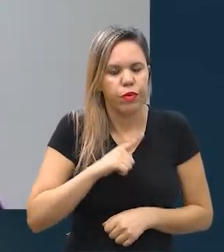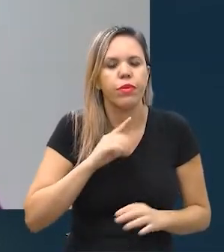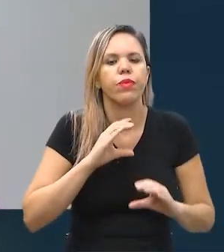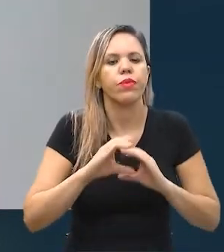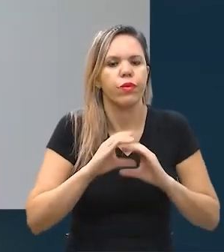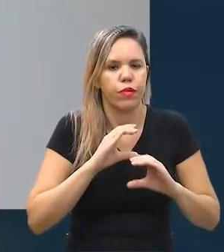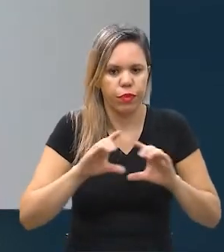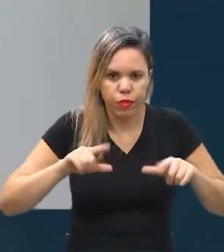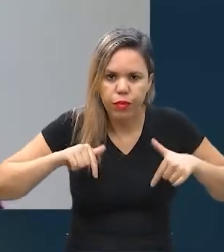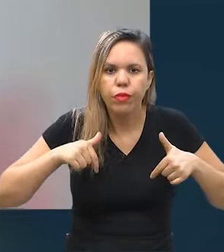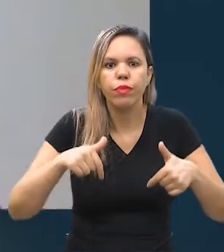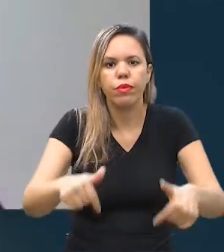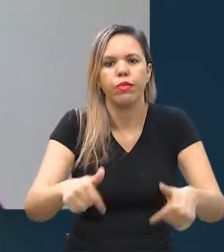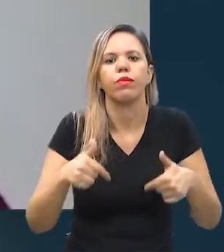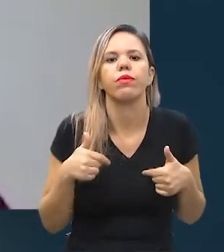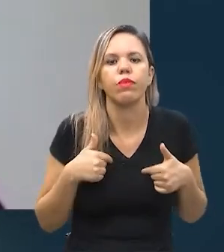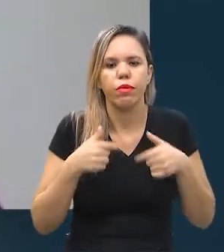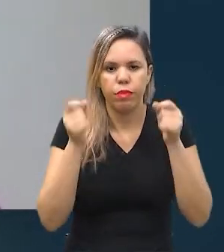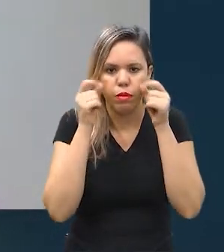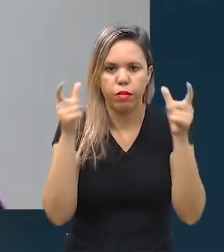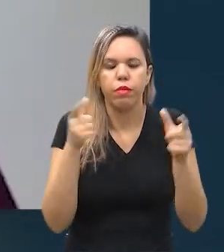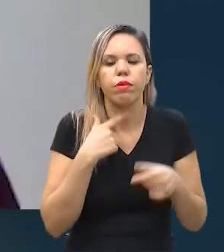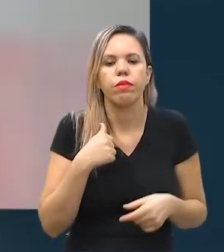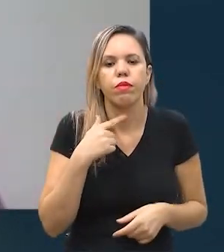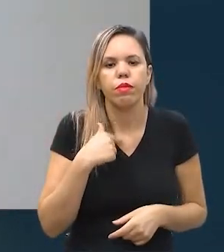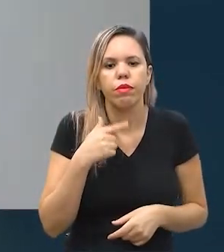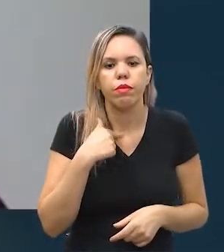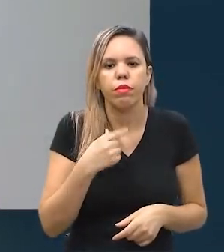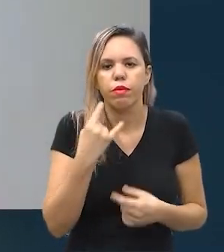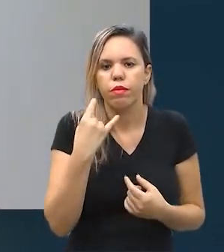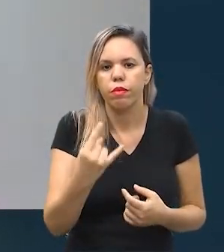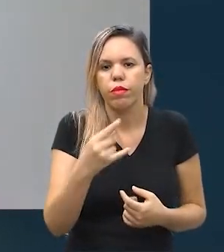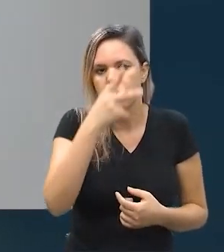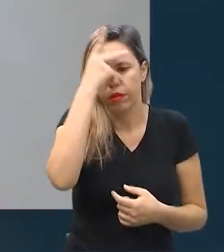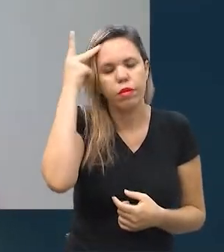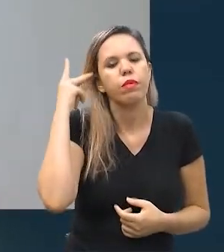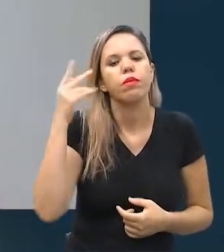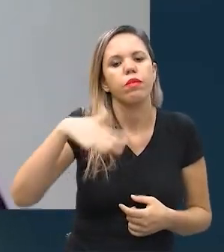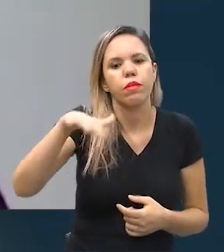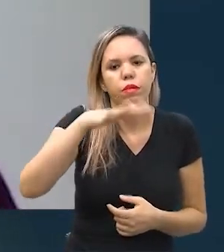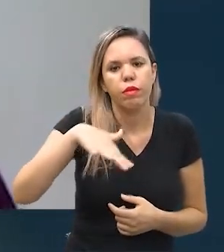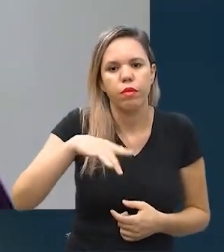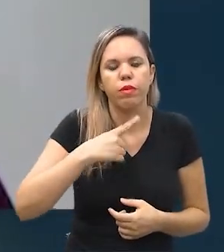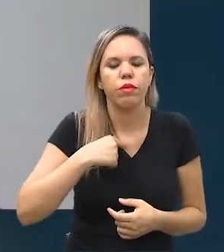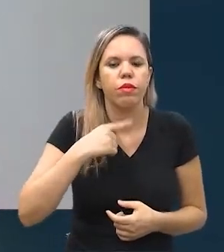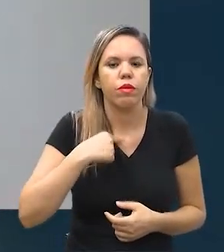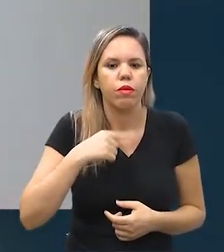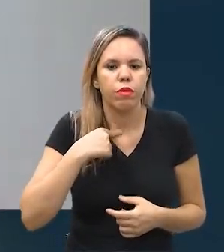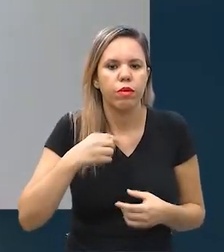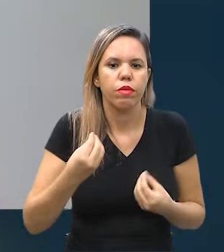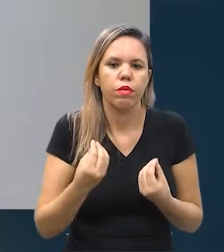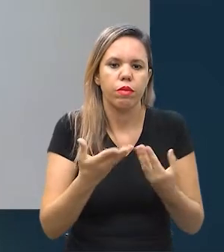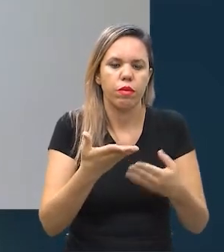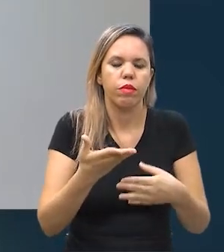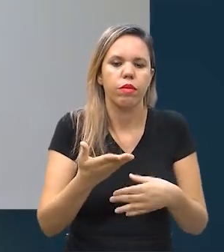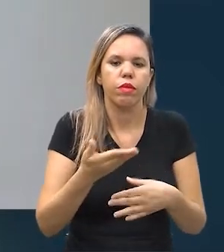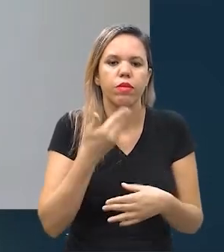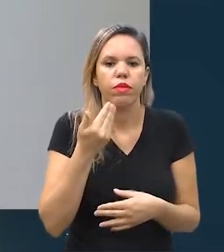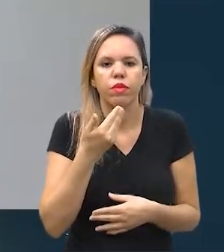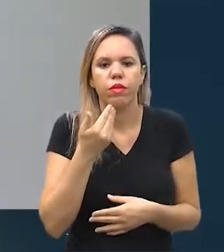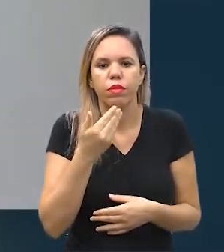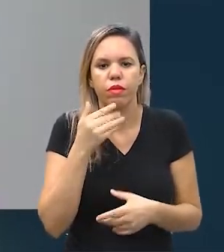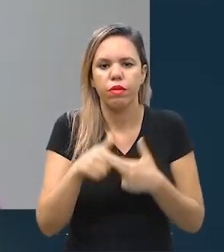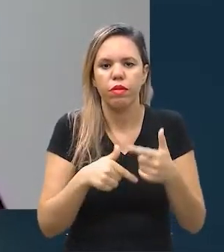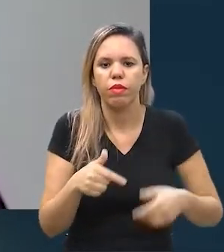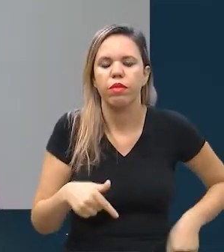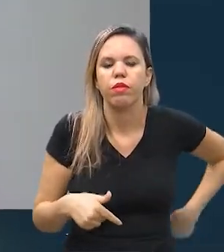comunicação mais ativa, desperta o interesse, atrai aquele público que ele deseja fornecer, então fica mais fácil fazer